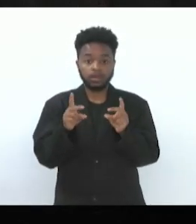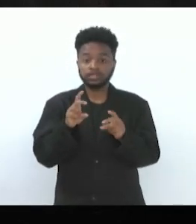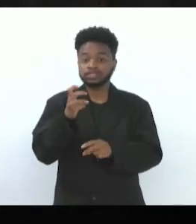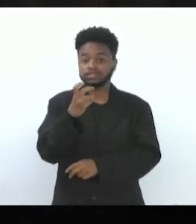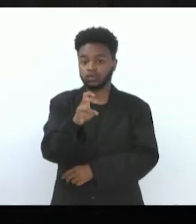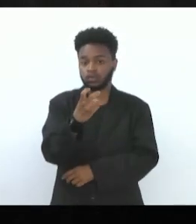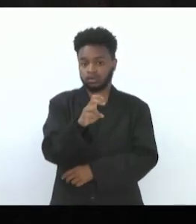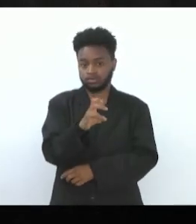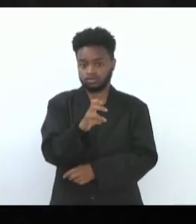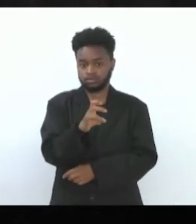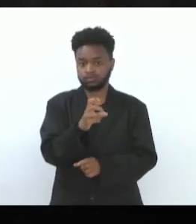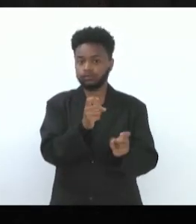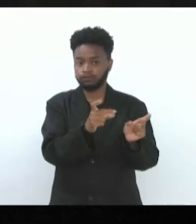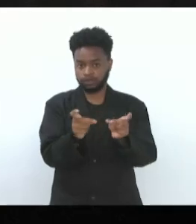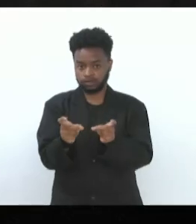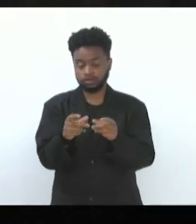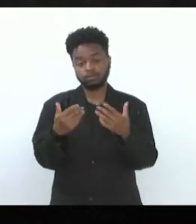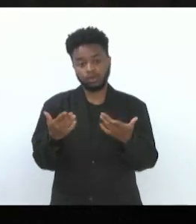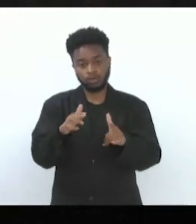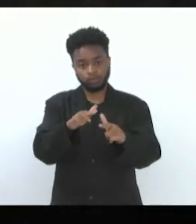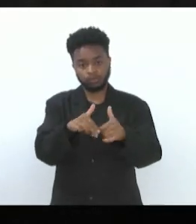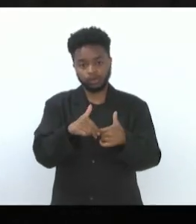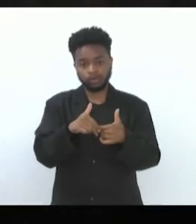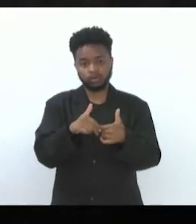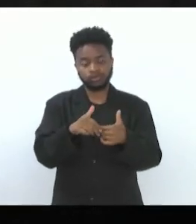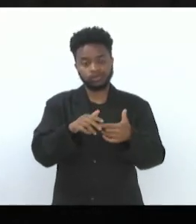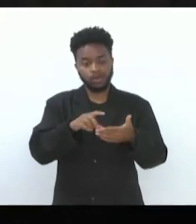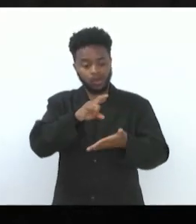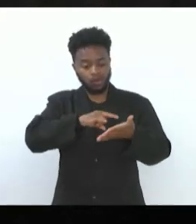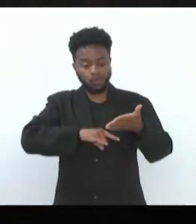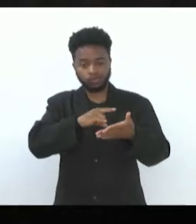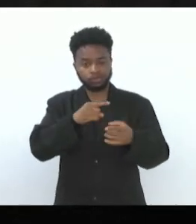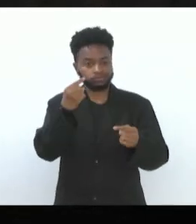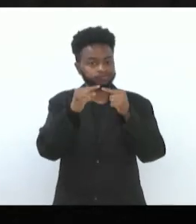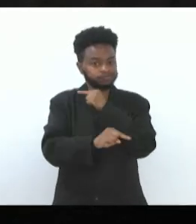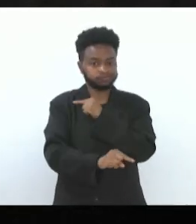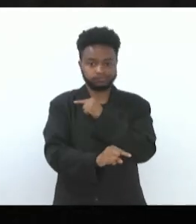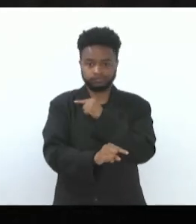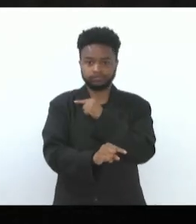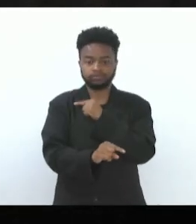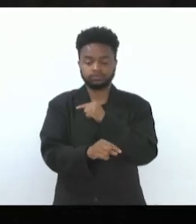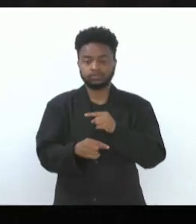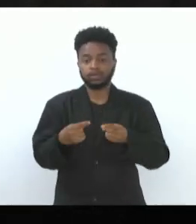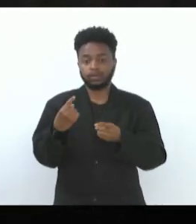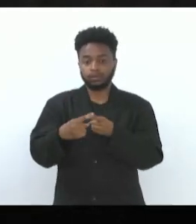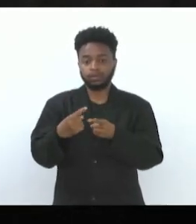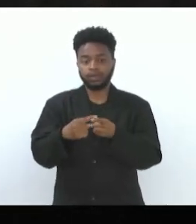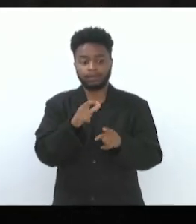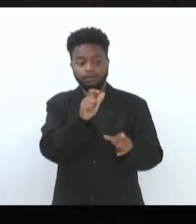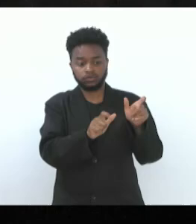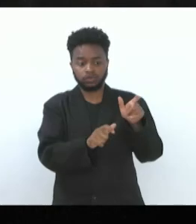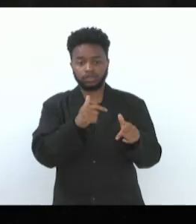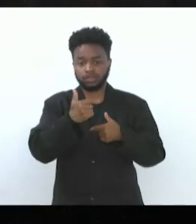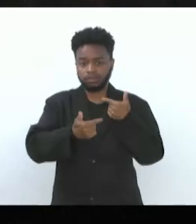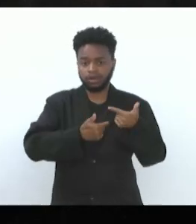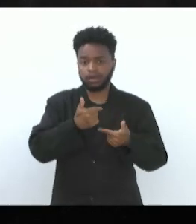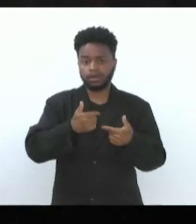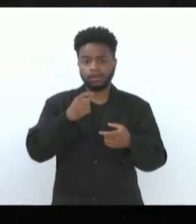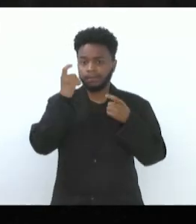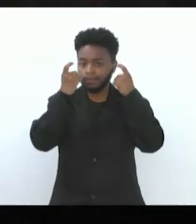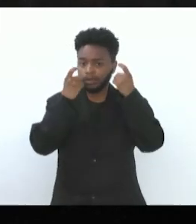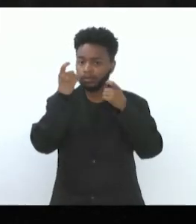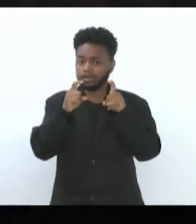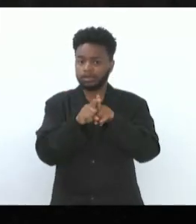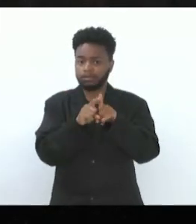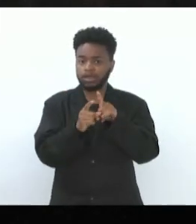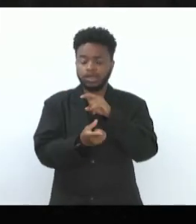R$5. Por isso que a conta não fecha do consumidor, né? Por isso que o trabalhador está desesperado, a classe média está